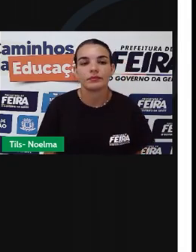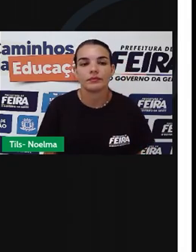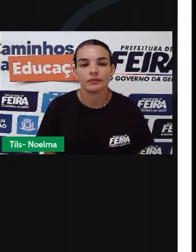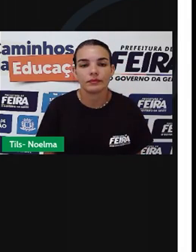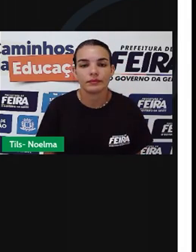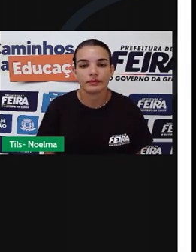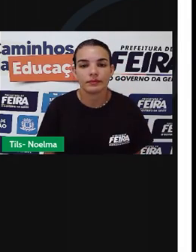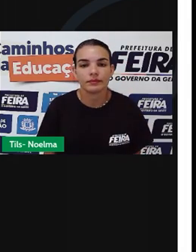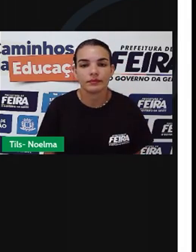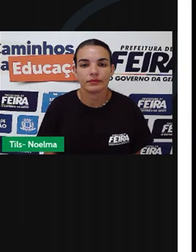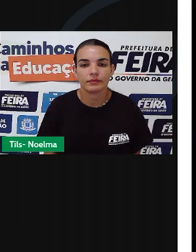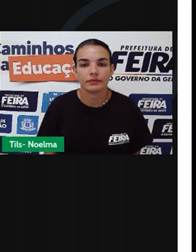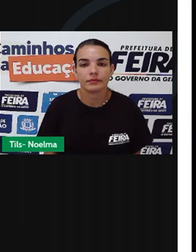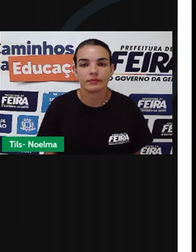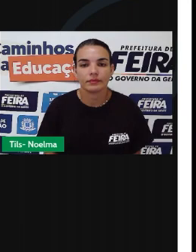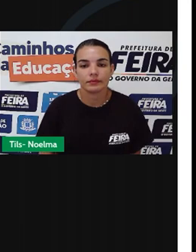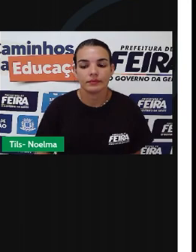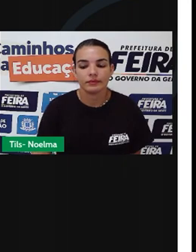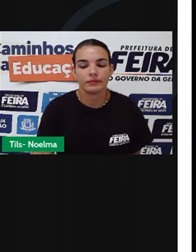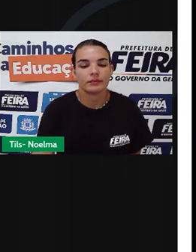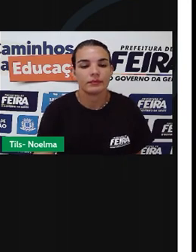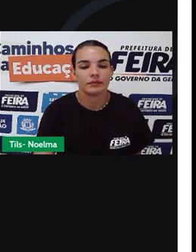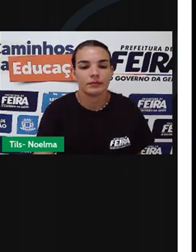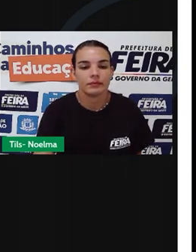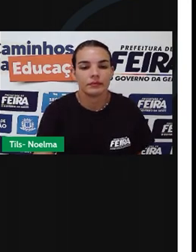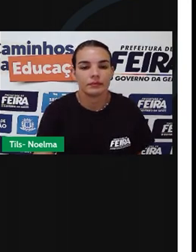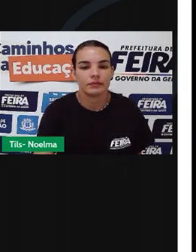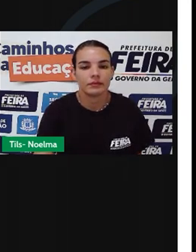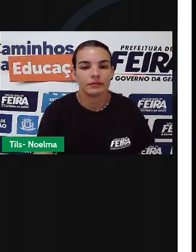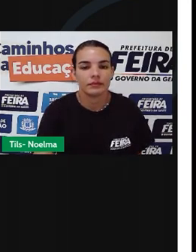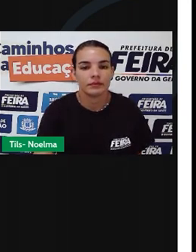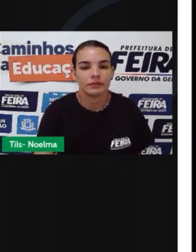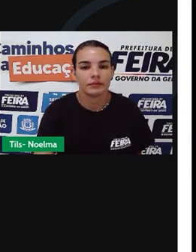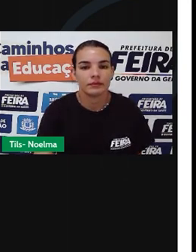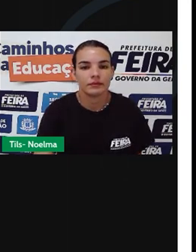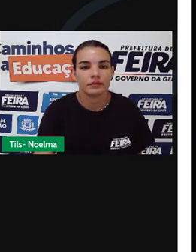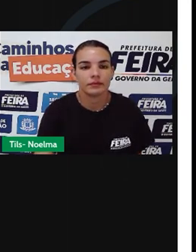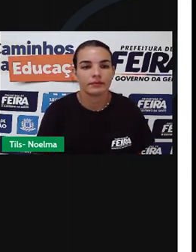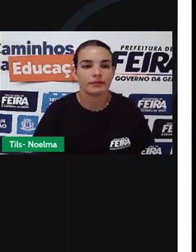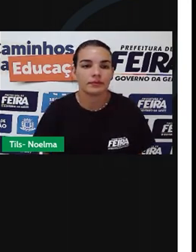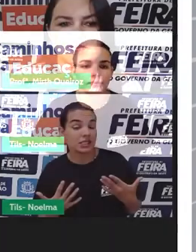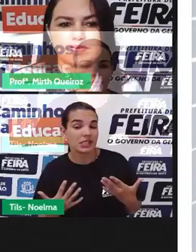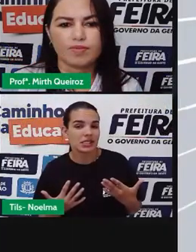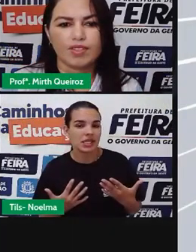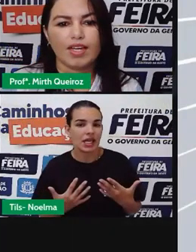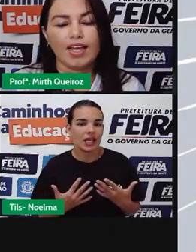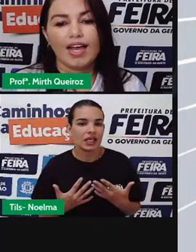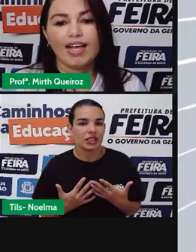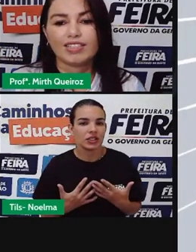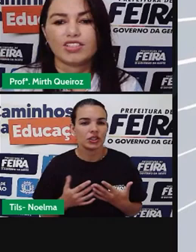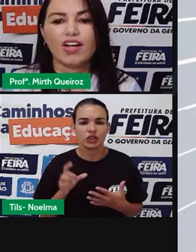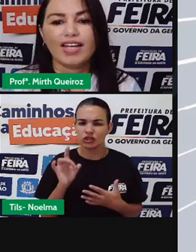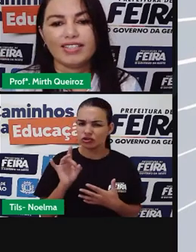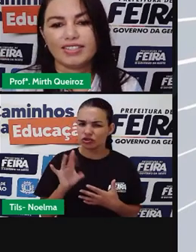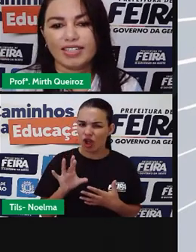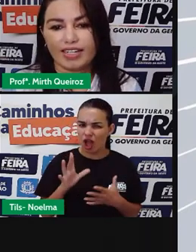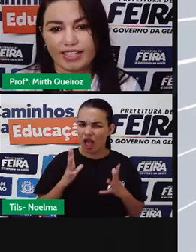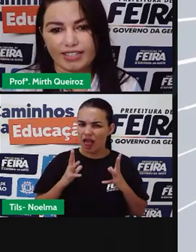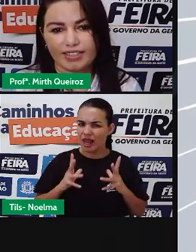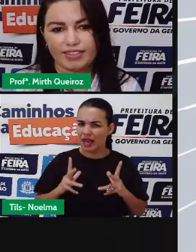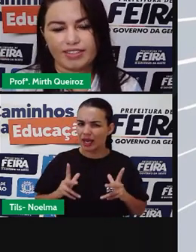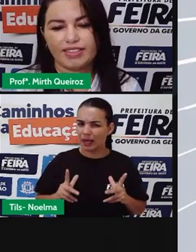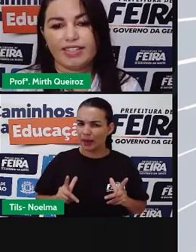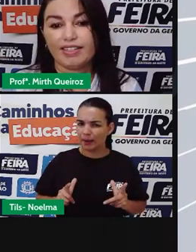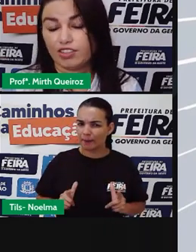diferença é sua garantia de saúde parar de beber o Aptoide